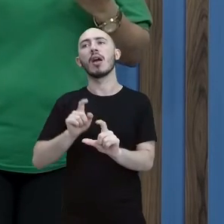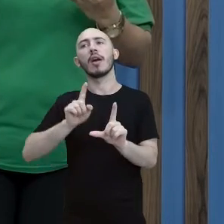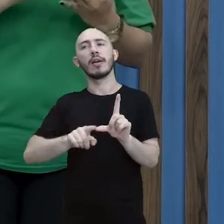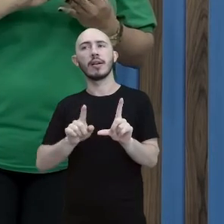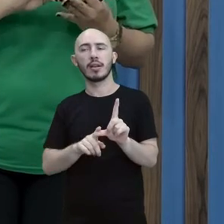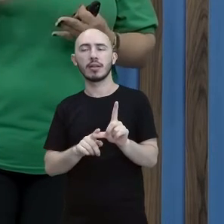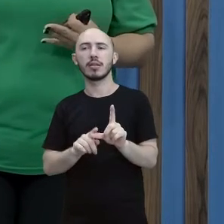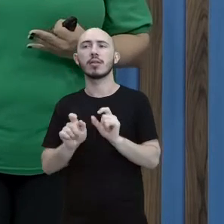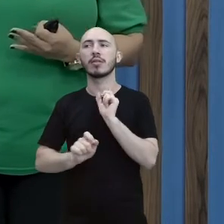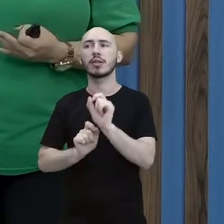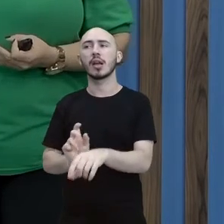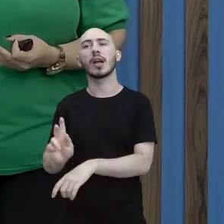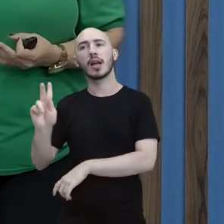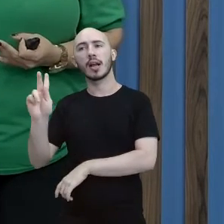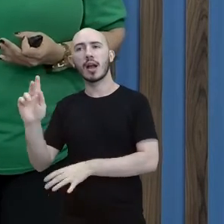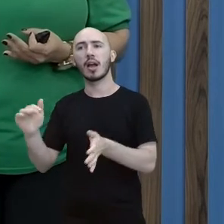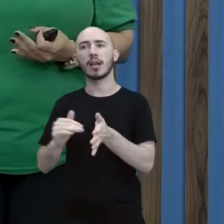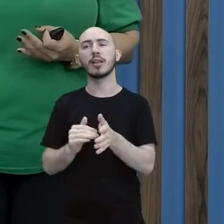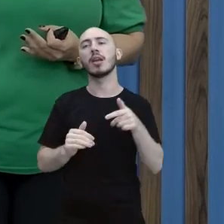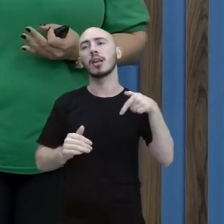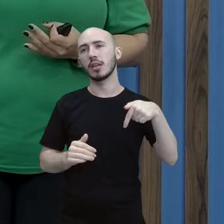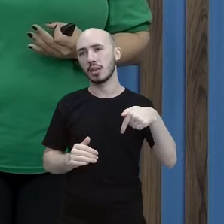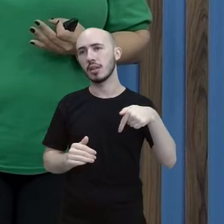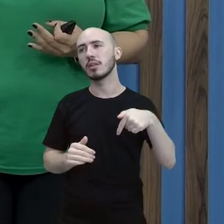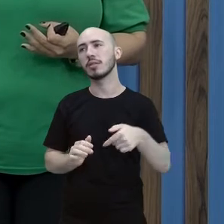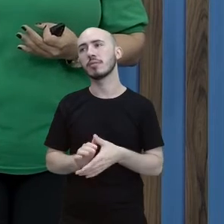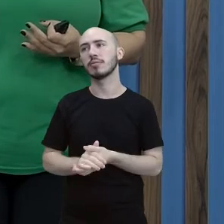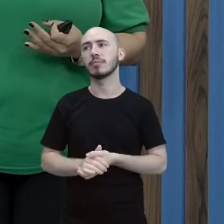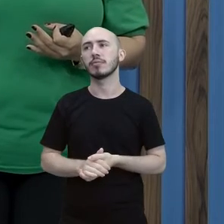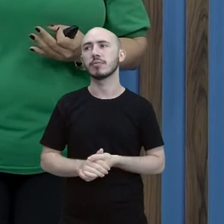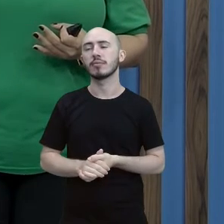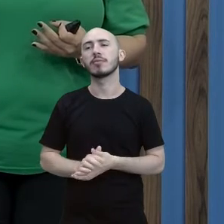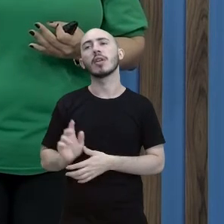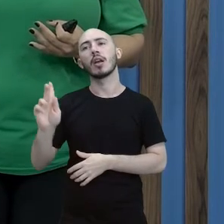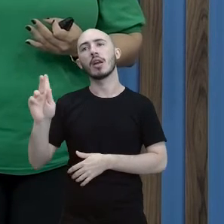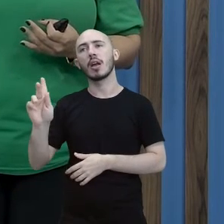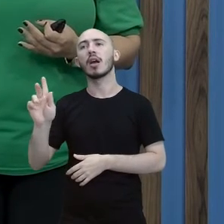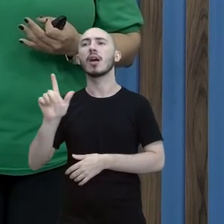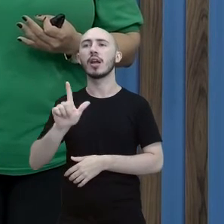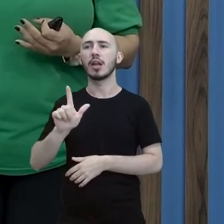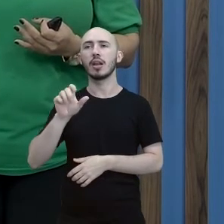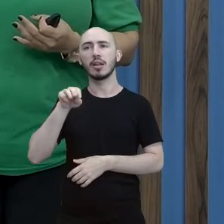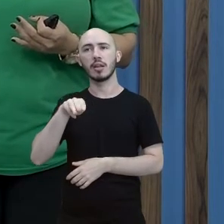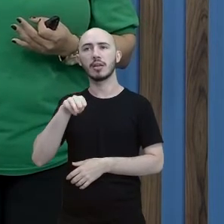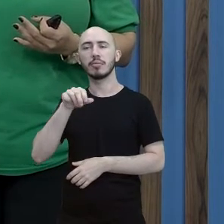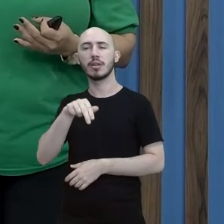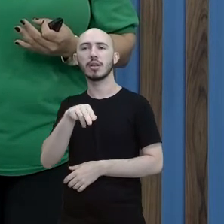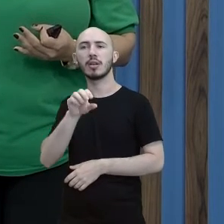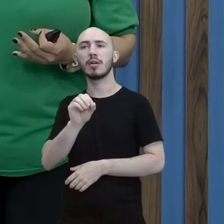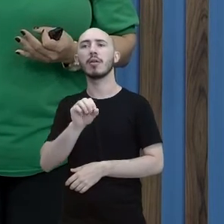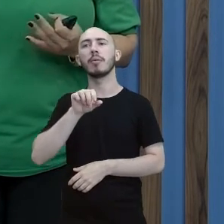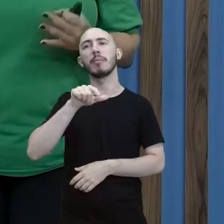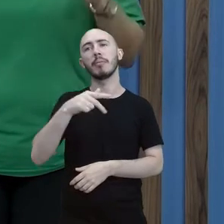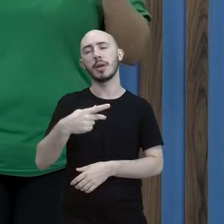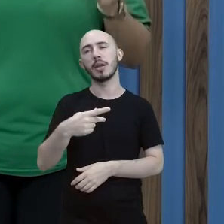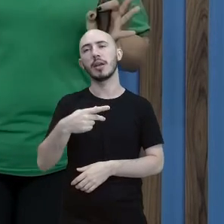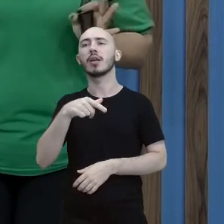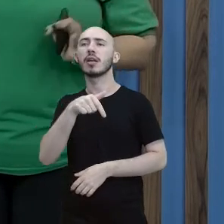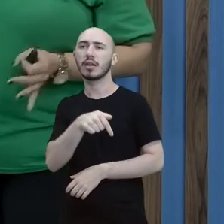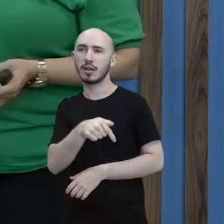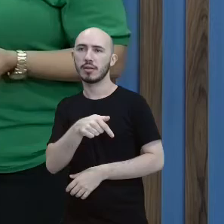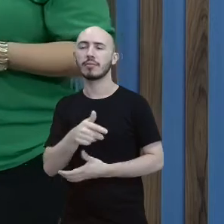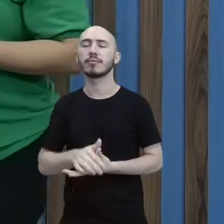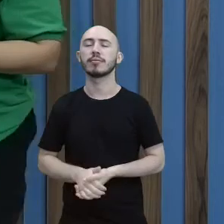seriam de K até Q, tá certo? Em ordem, né? K, L, M, N, O, P, Q, tá? São